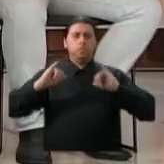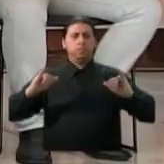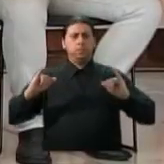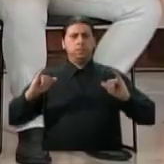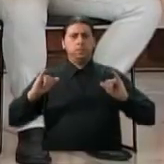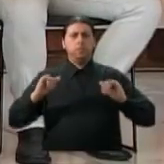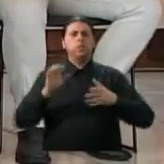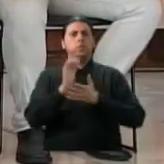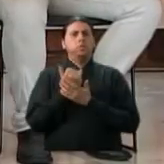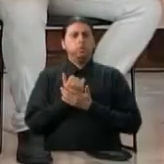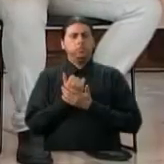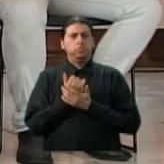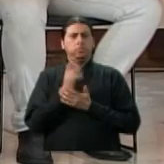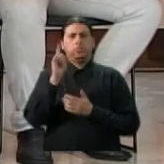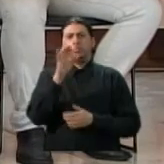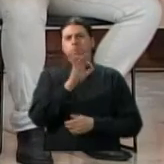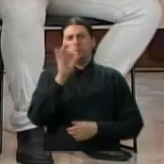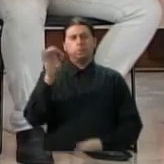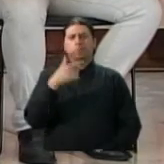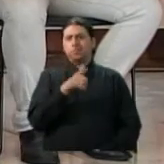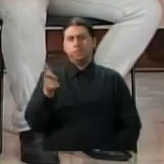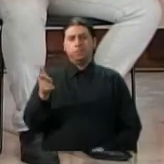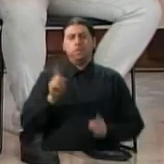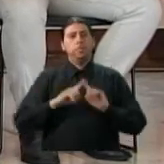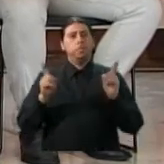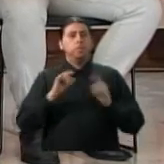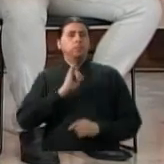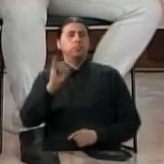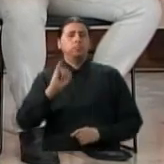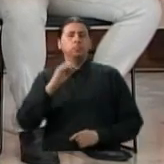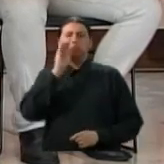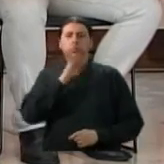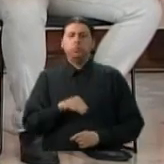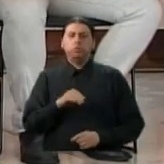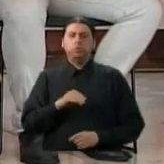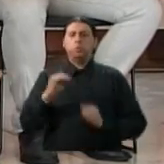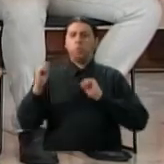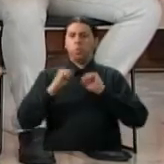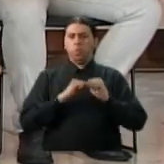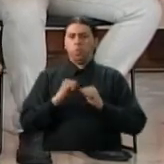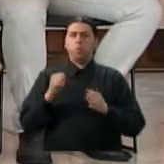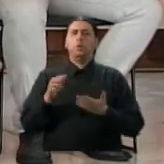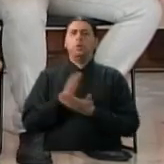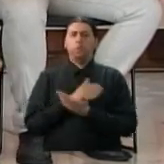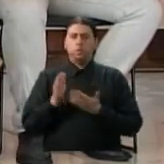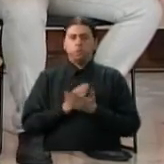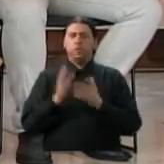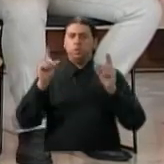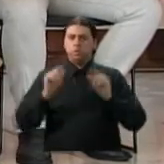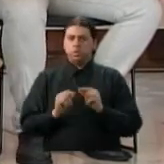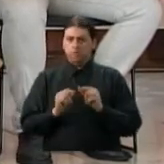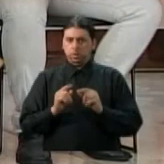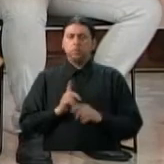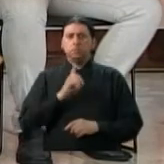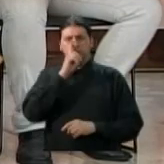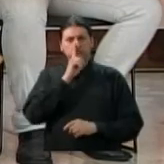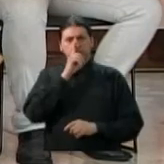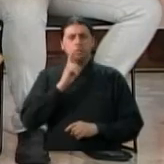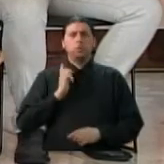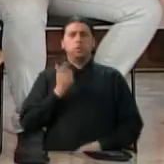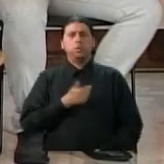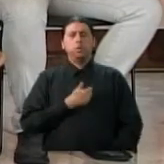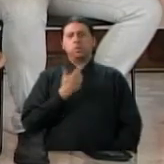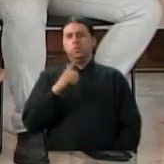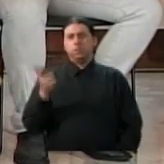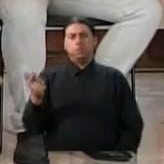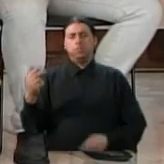Né? Agora, se a gente também, né, negligenciar uma possibilidade de redução de risco, né, nós não